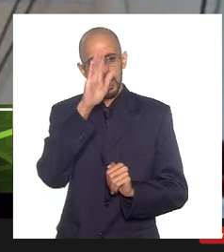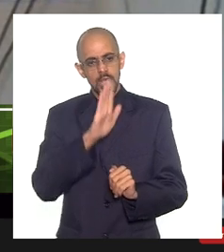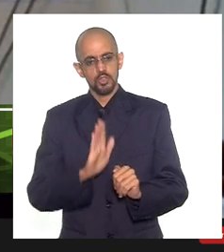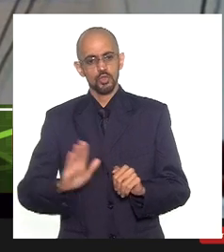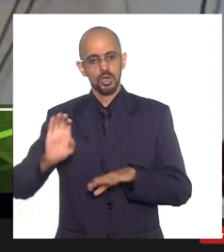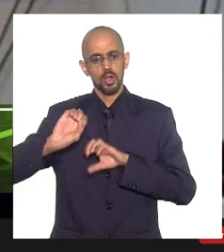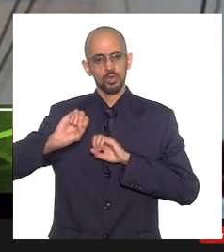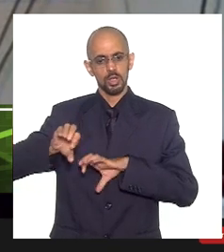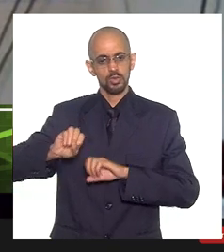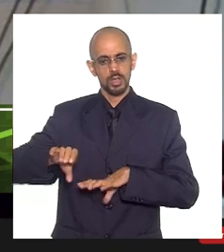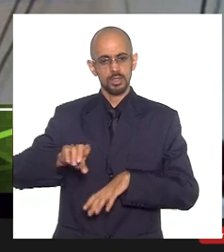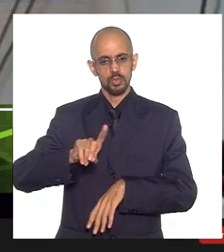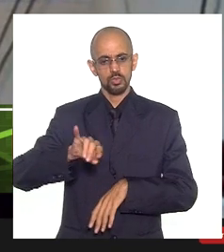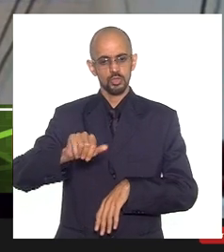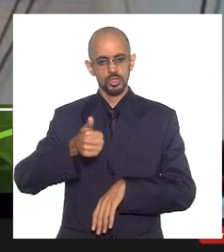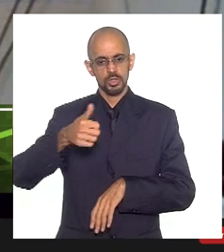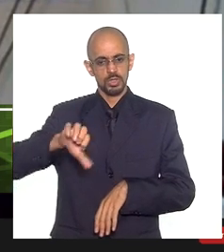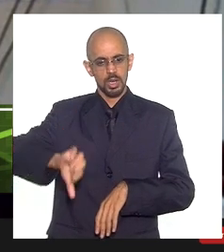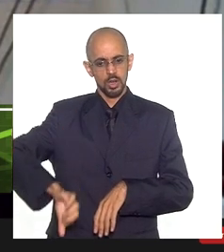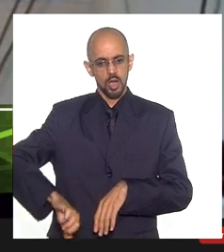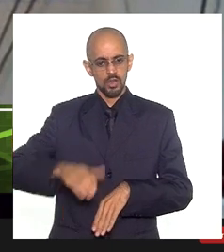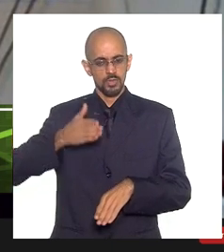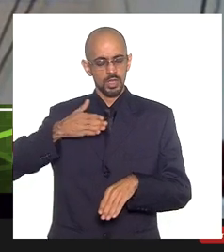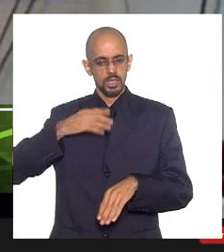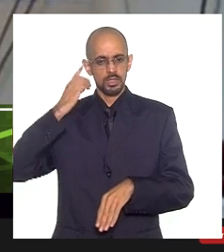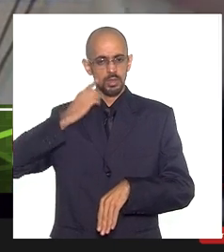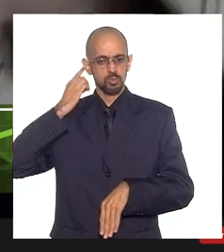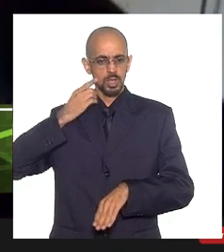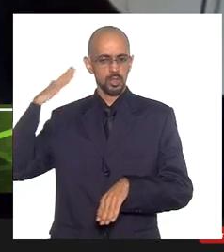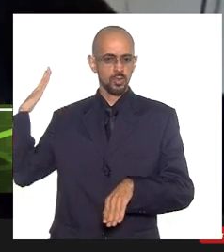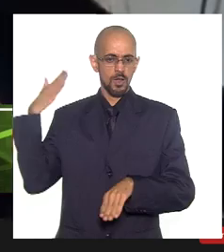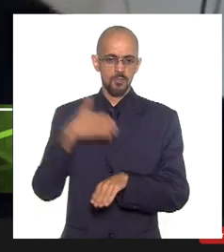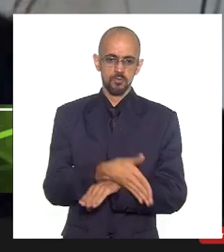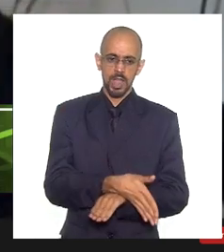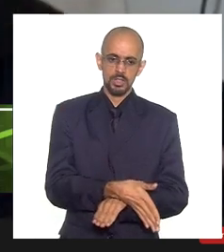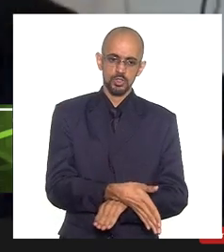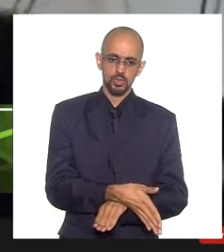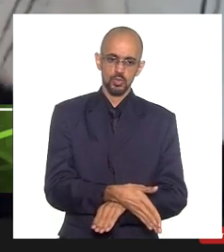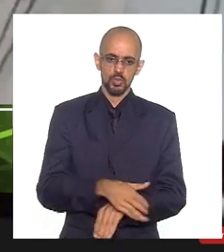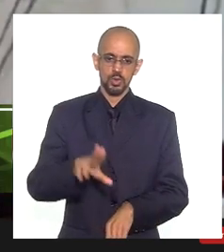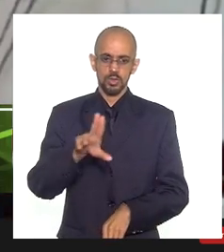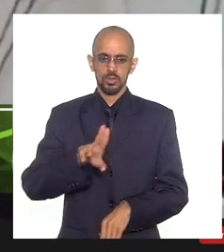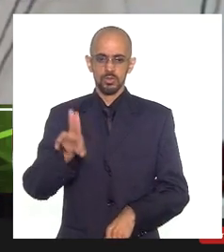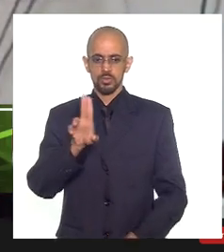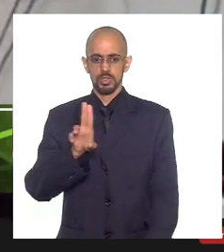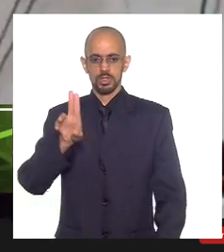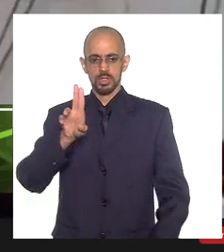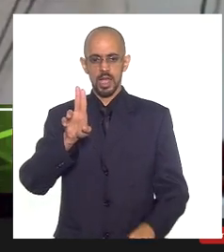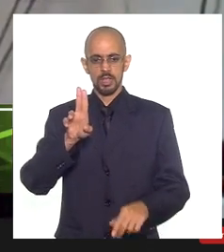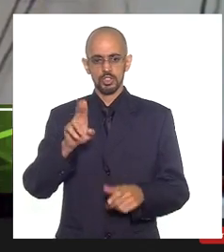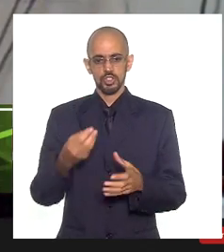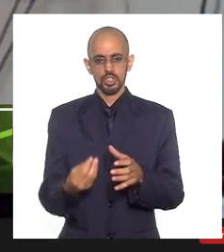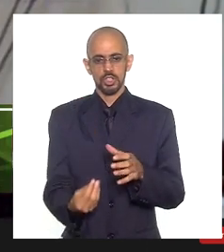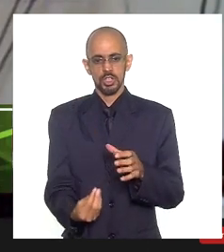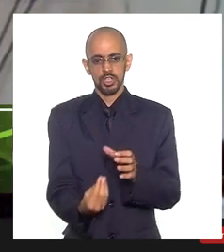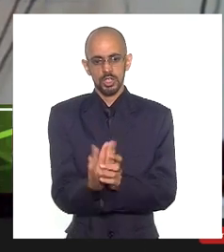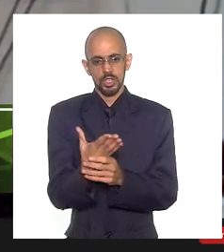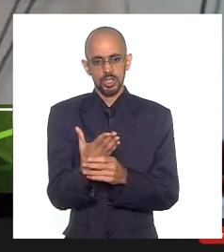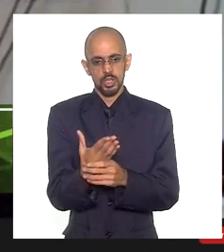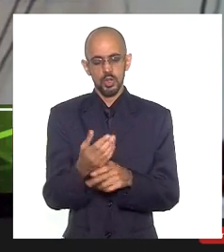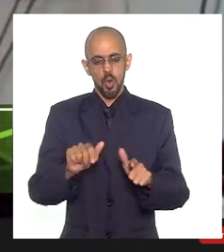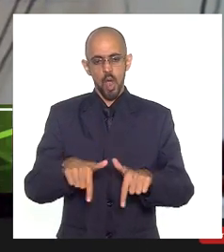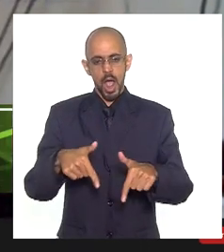19 esse deputado ele invadiu a universidade ele provocou inclusive atos de